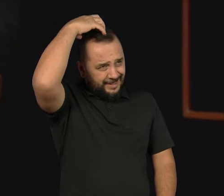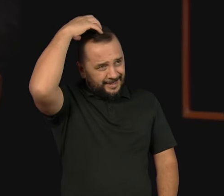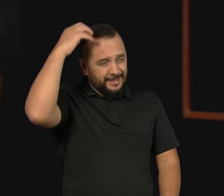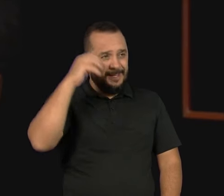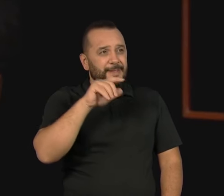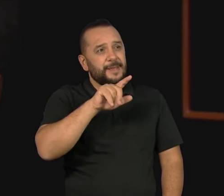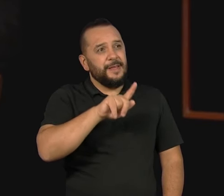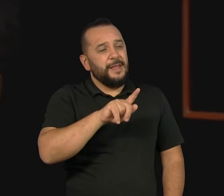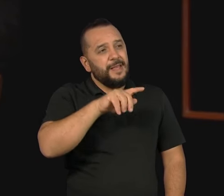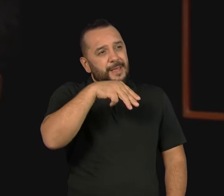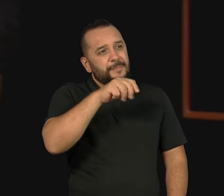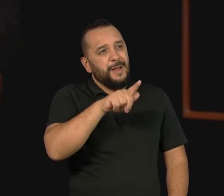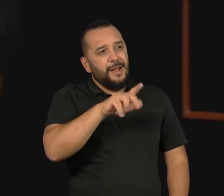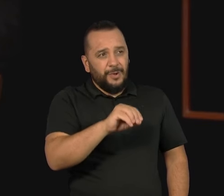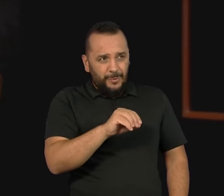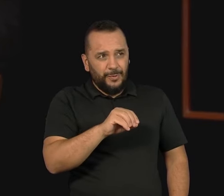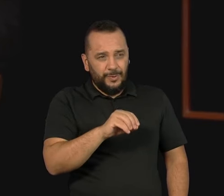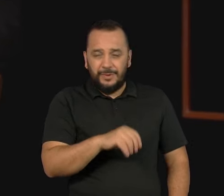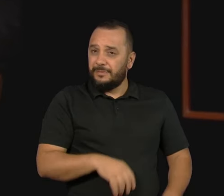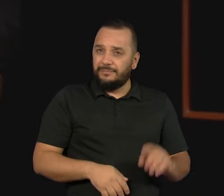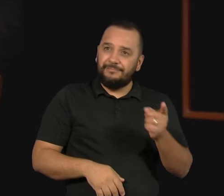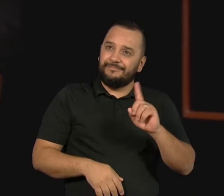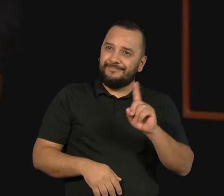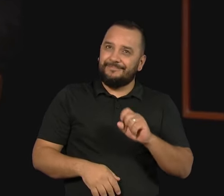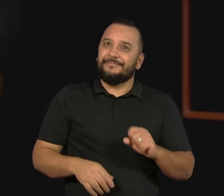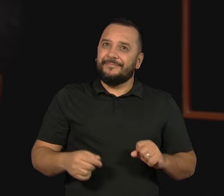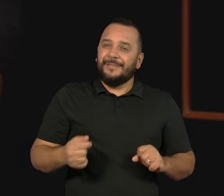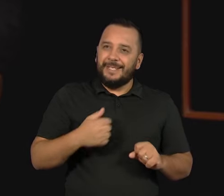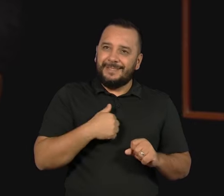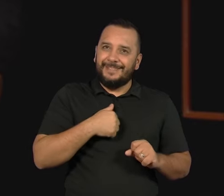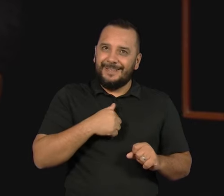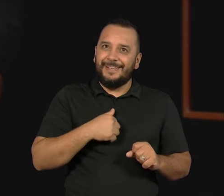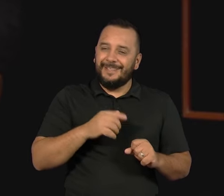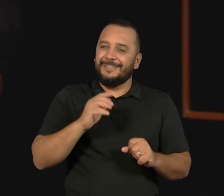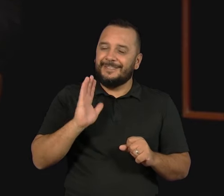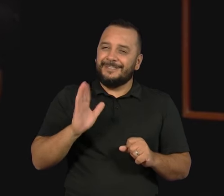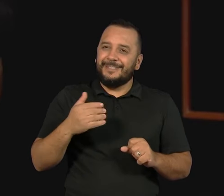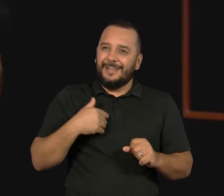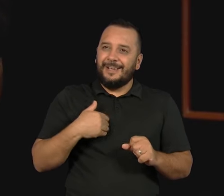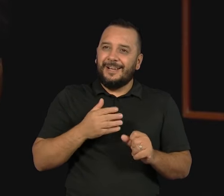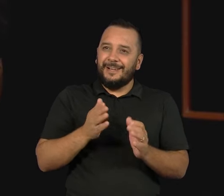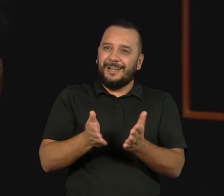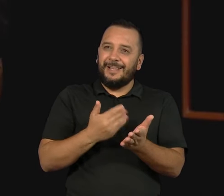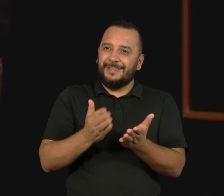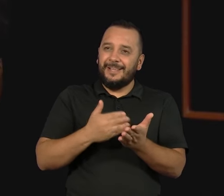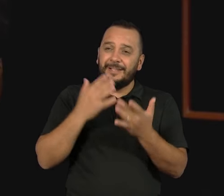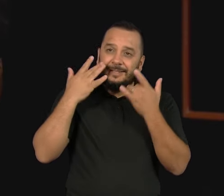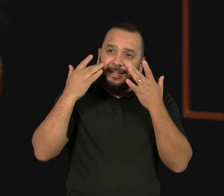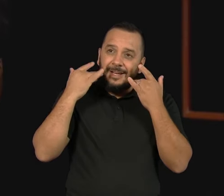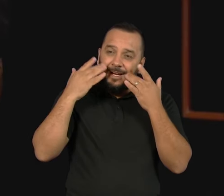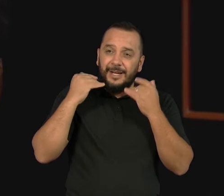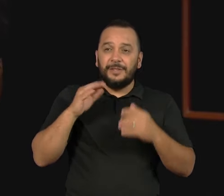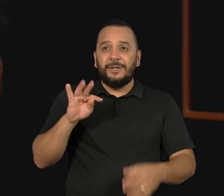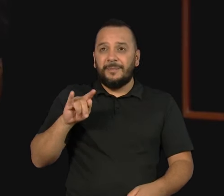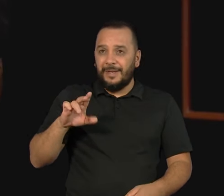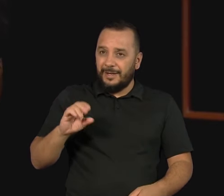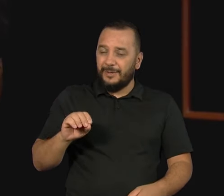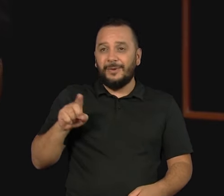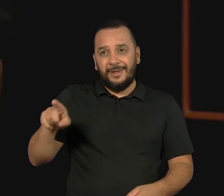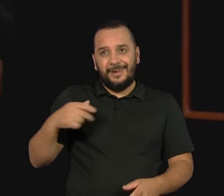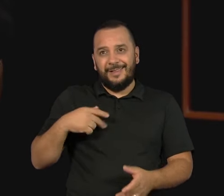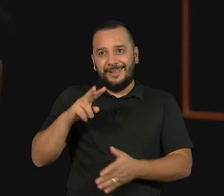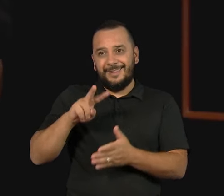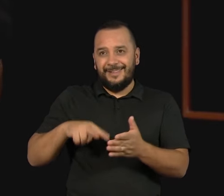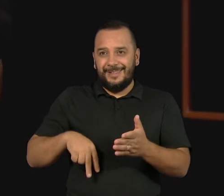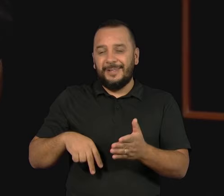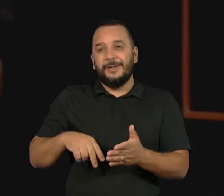Não, mas a Maria Clara Machado publicou nos cadernos do teatro, do tablado. Fiquei tão feliz quando Maria Clara leu o texto